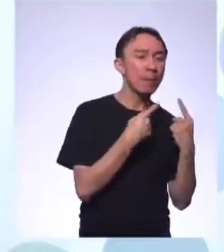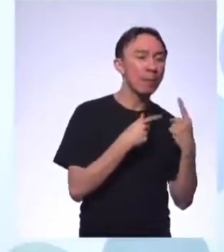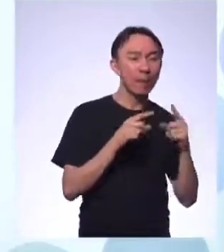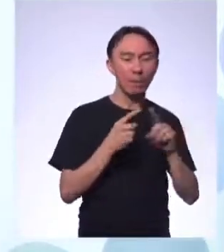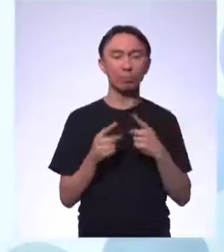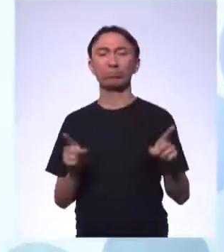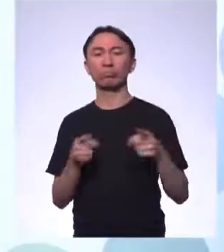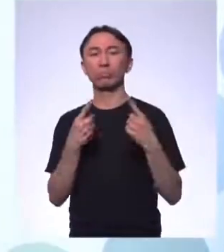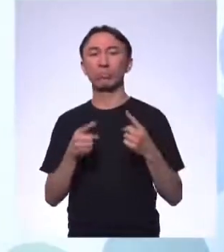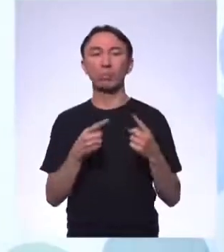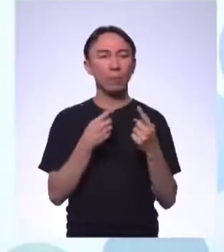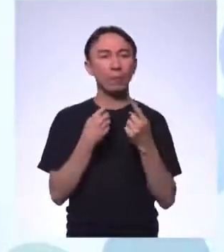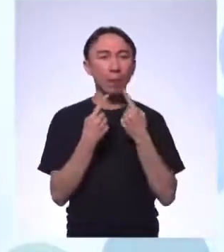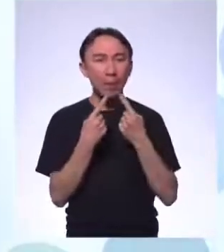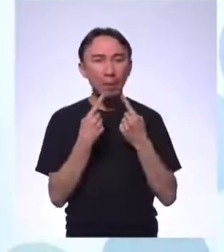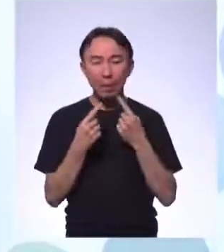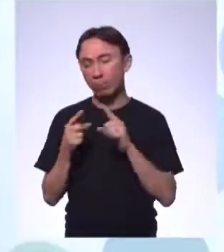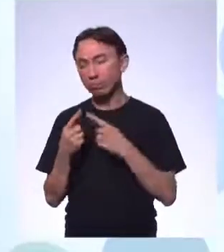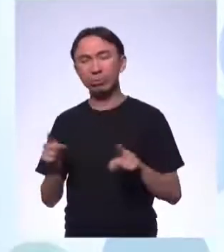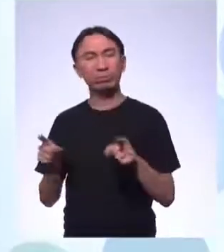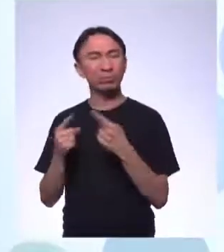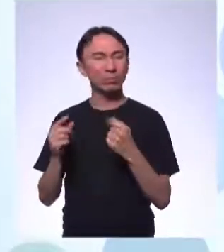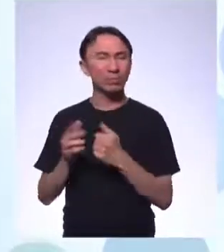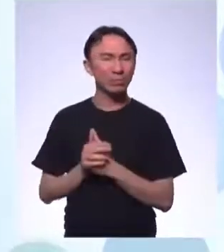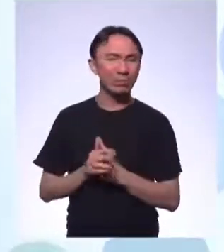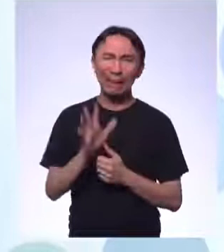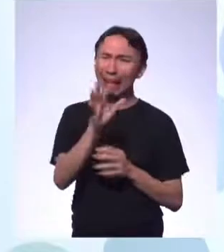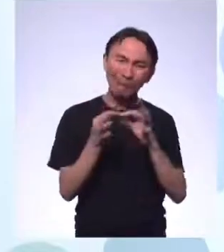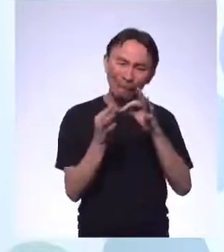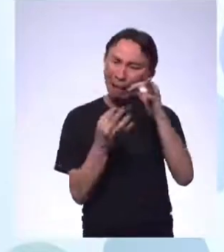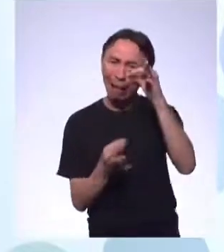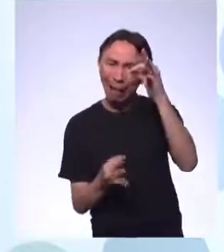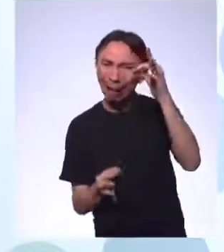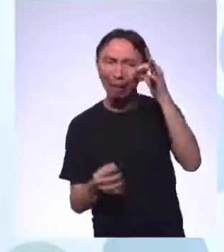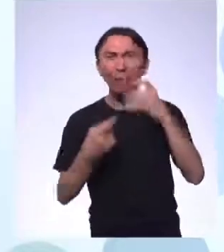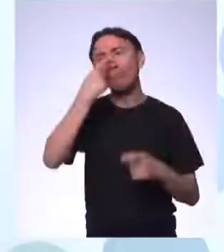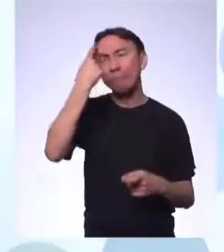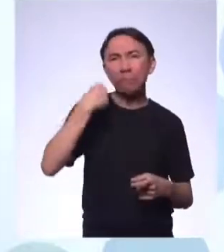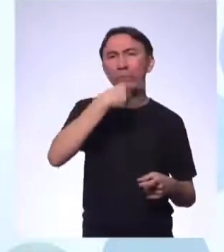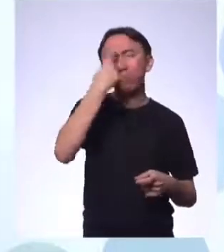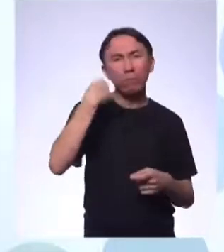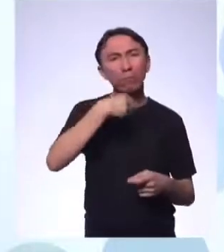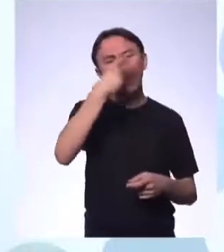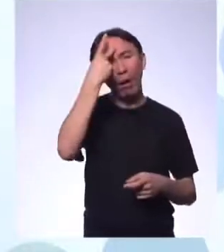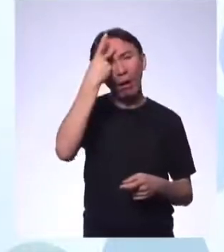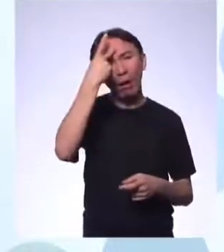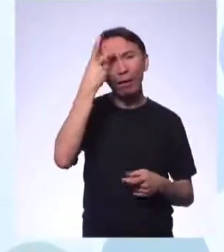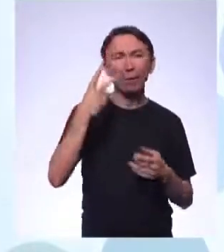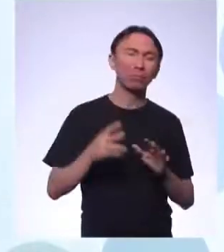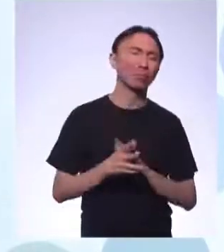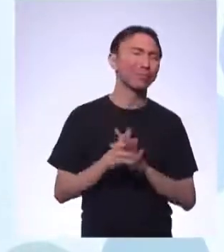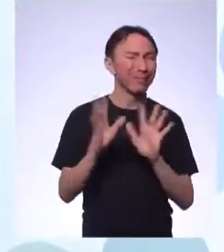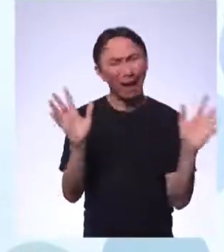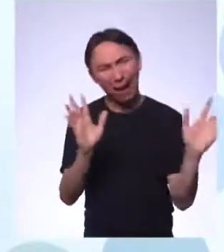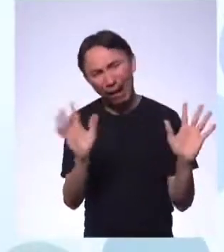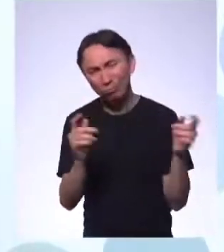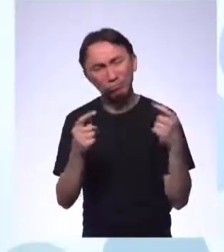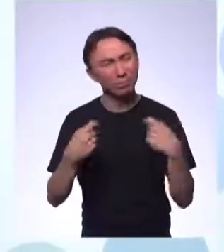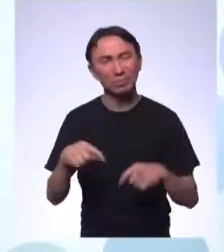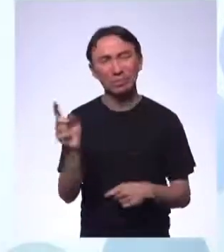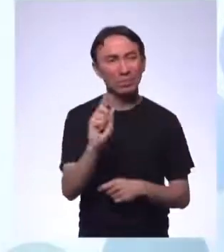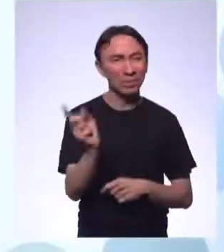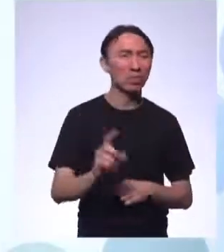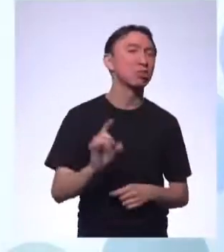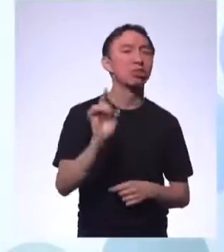Um musical demora, às vezes, 2 horas, né? Gente, vocês não precisam escrever tanto, tá? É apenas um exercício de você